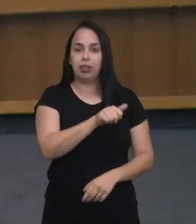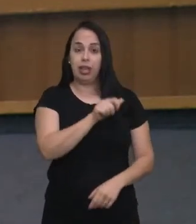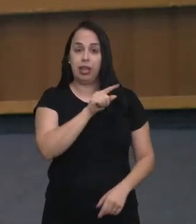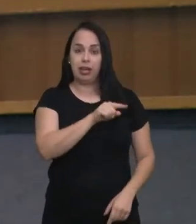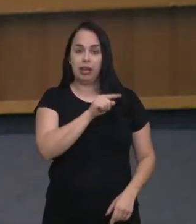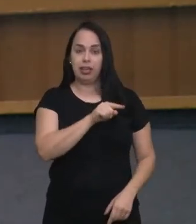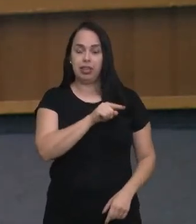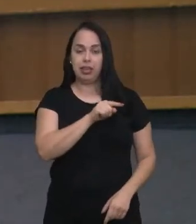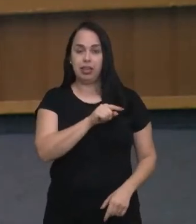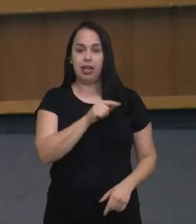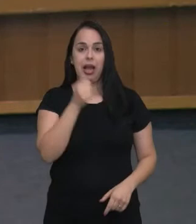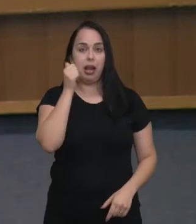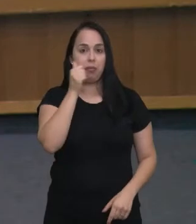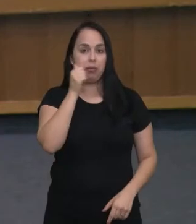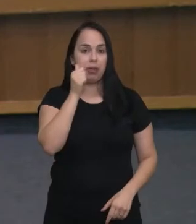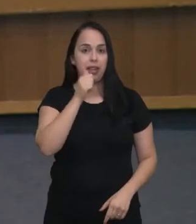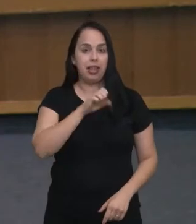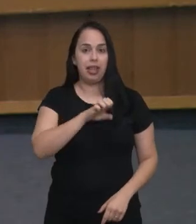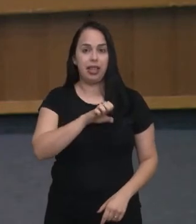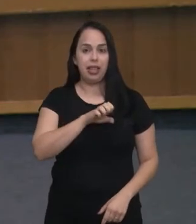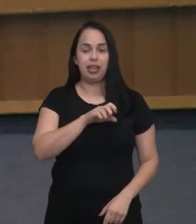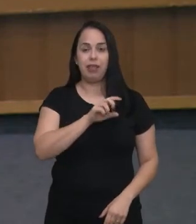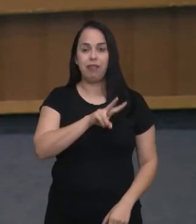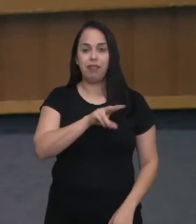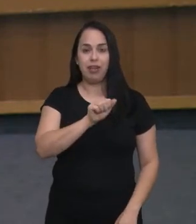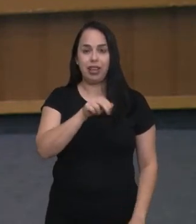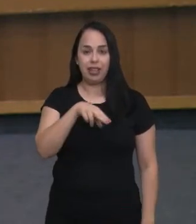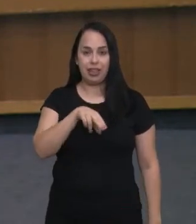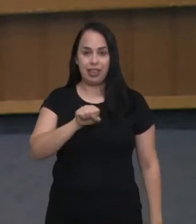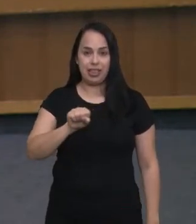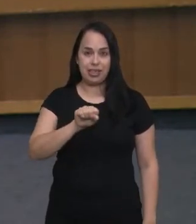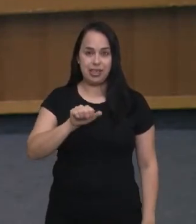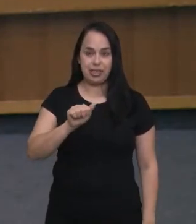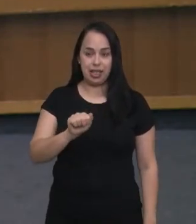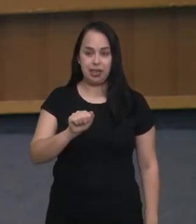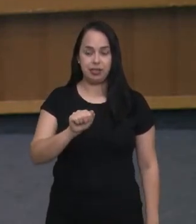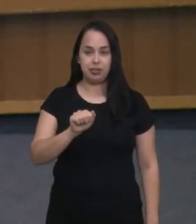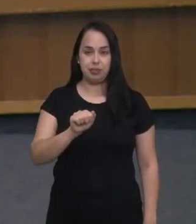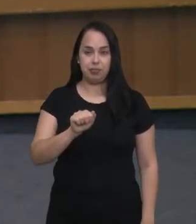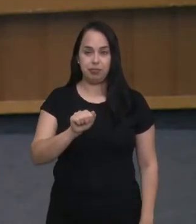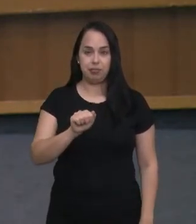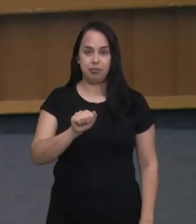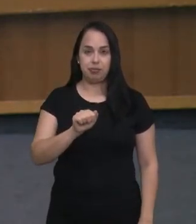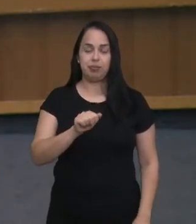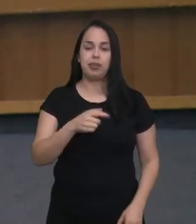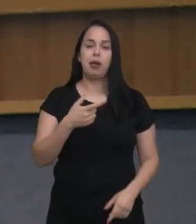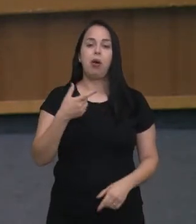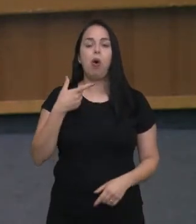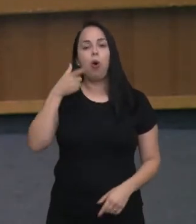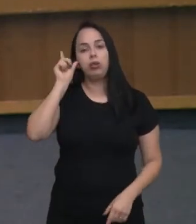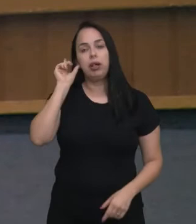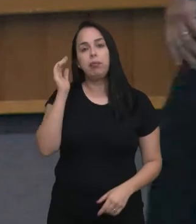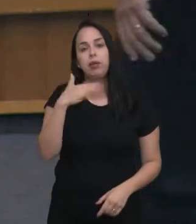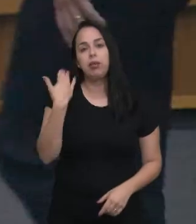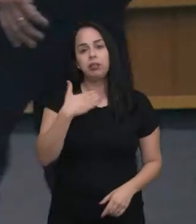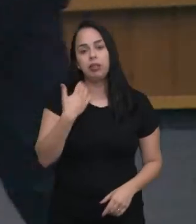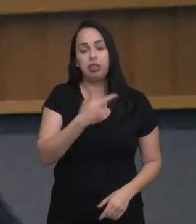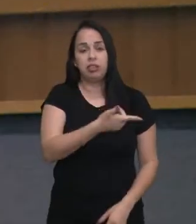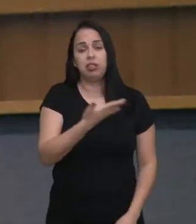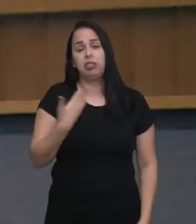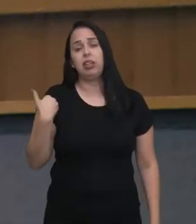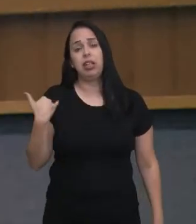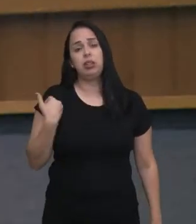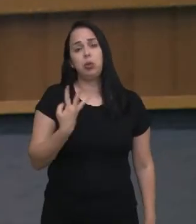no meu gabinete, a Elaine, a Vanessa Medeiro de Souza, que nos deixou da tarde de ontem, com apenas 40